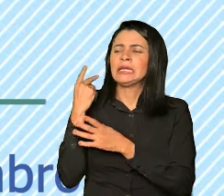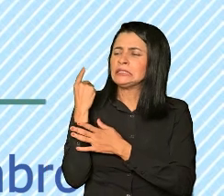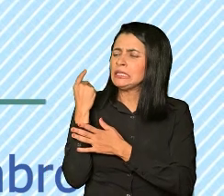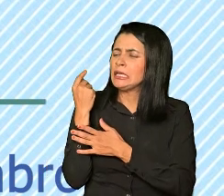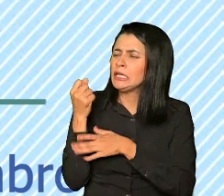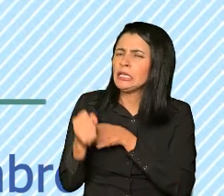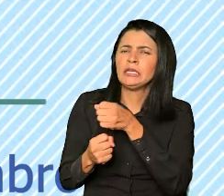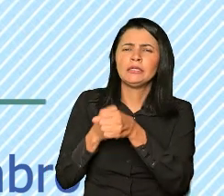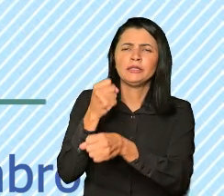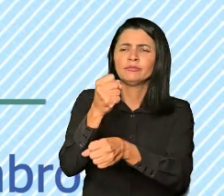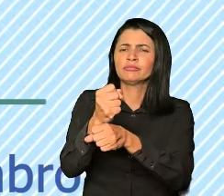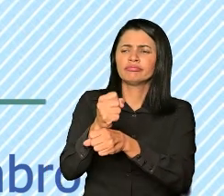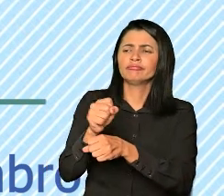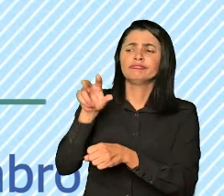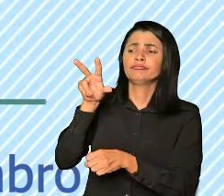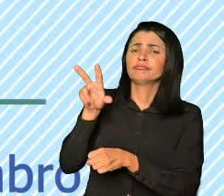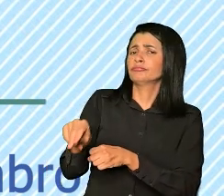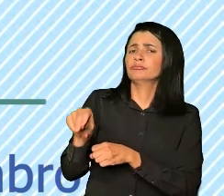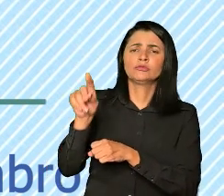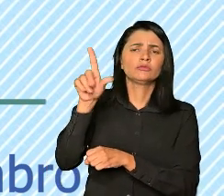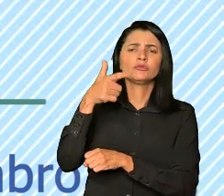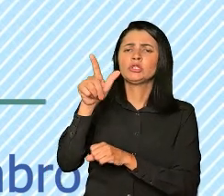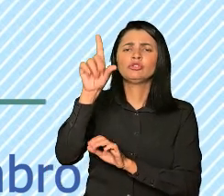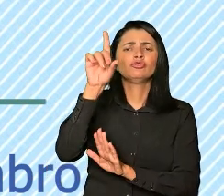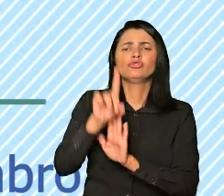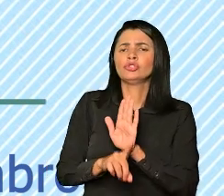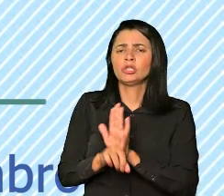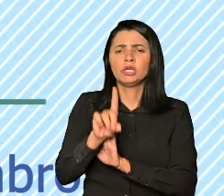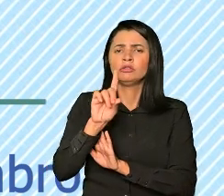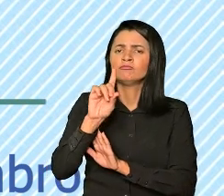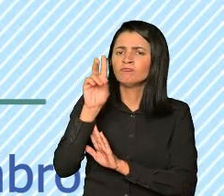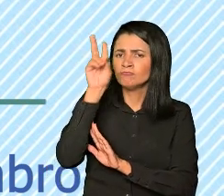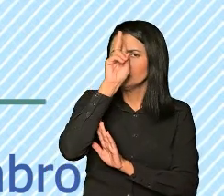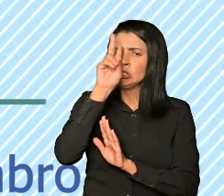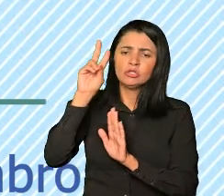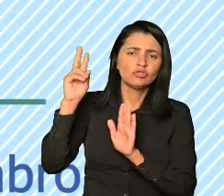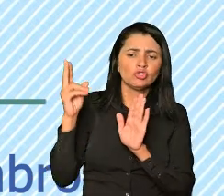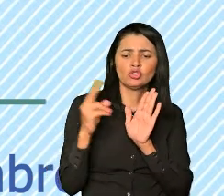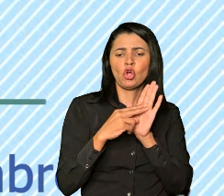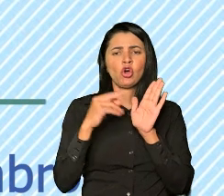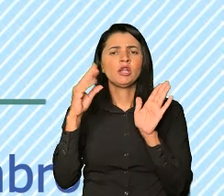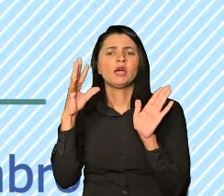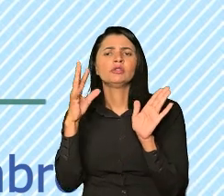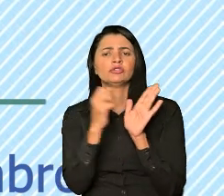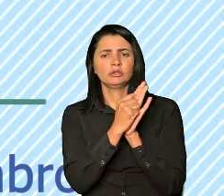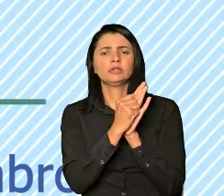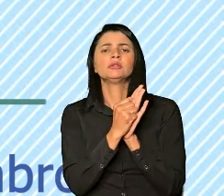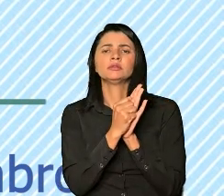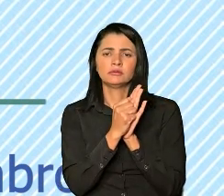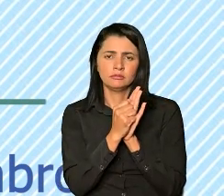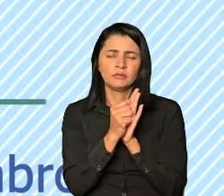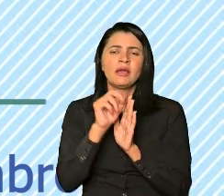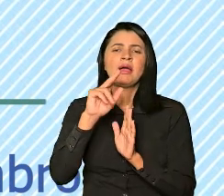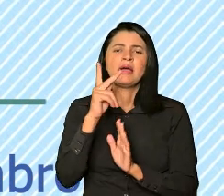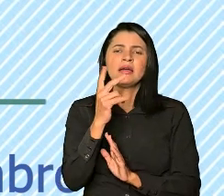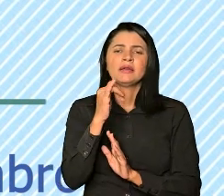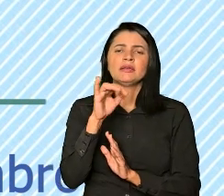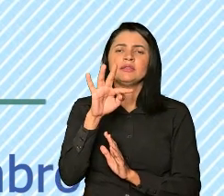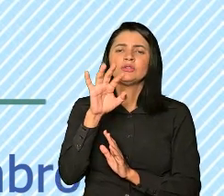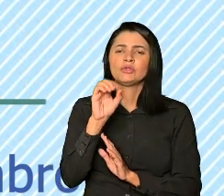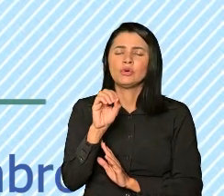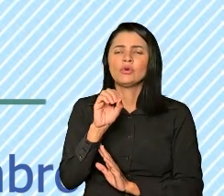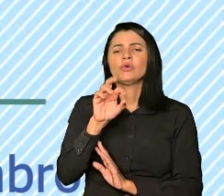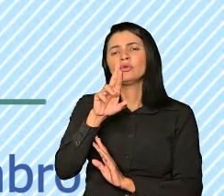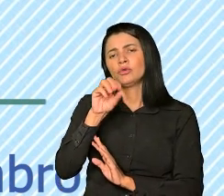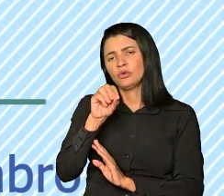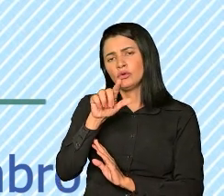tempo negado o direito de ter uma história registrada, que seria a historiografia. Né? Essa